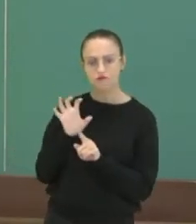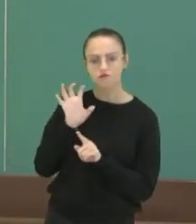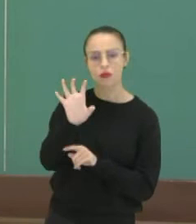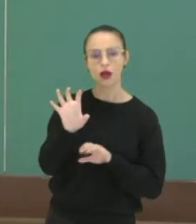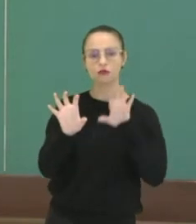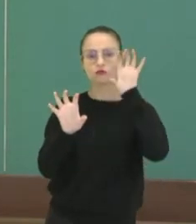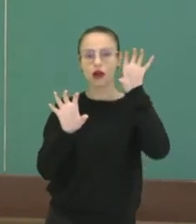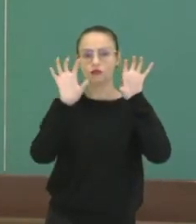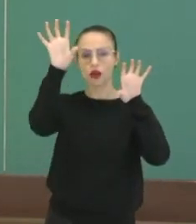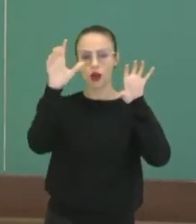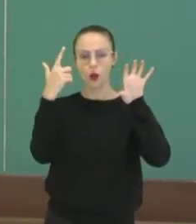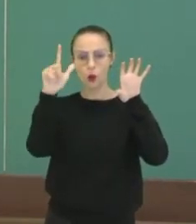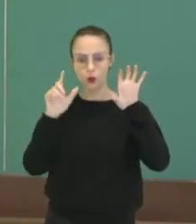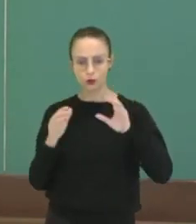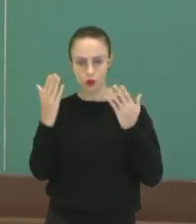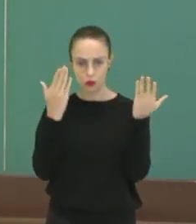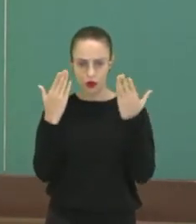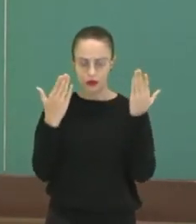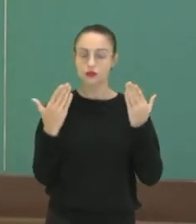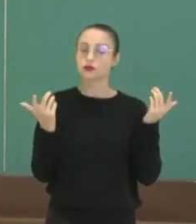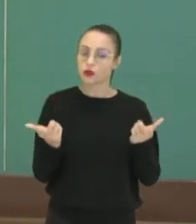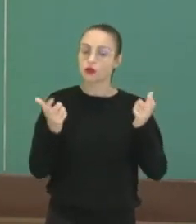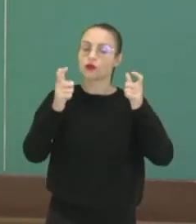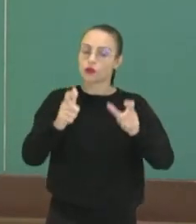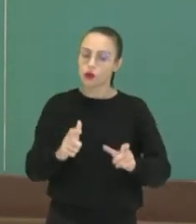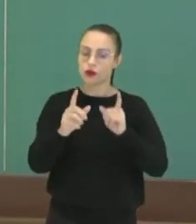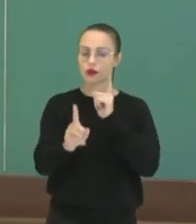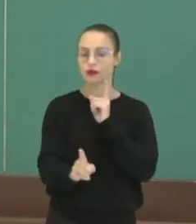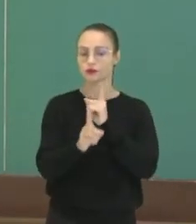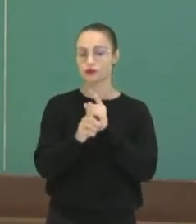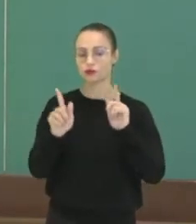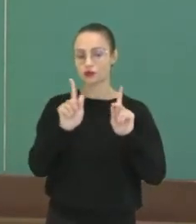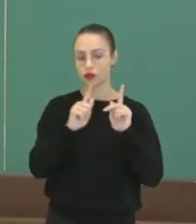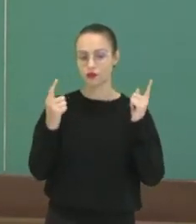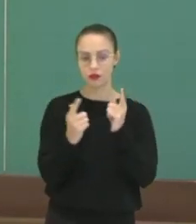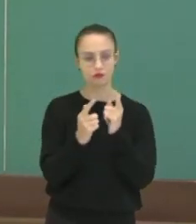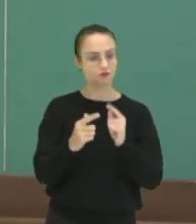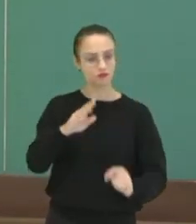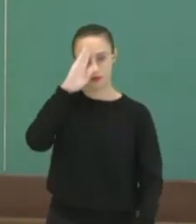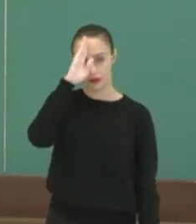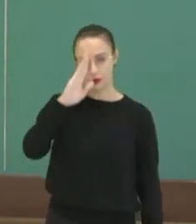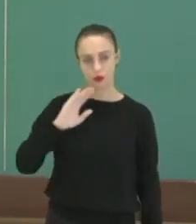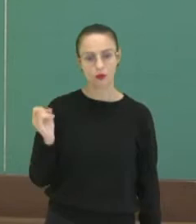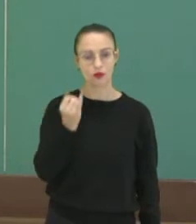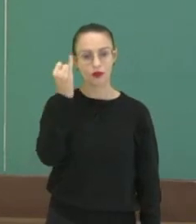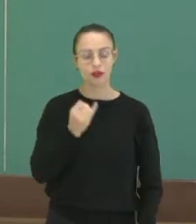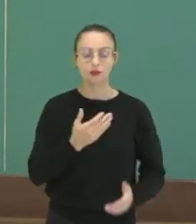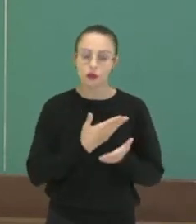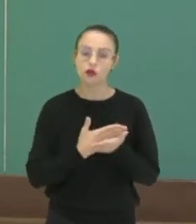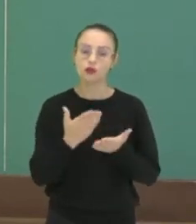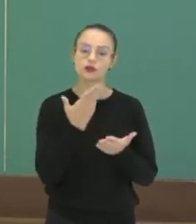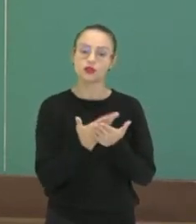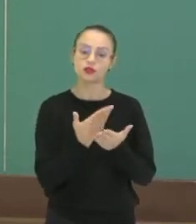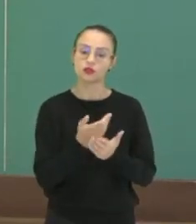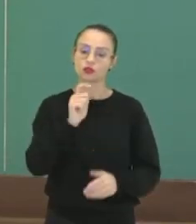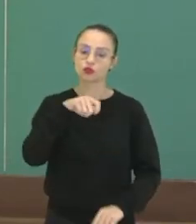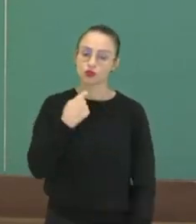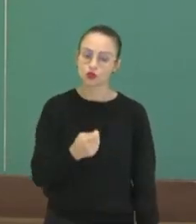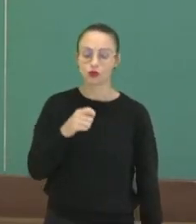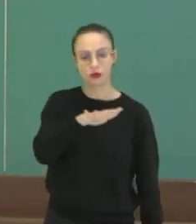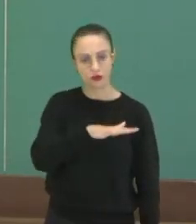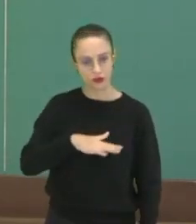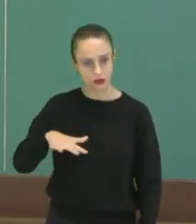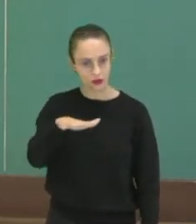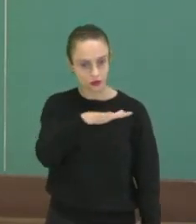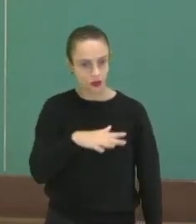relação a outros lugares? A localização geográfica é essencial para você começar o estudo sobre alguma parte do espaço.